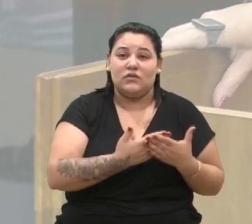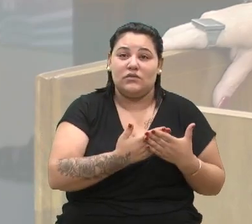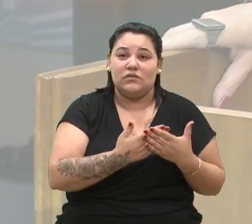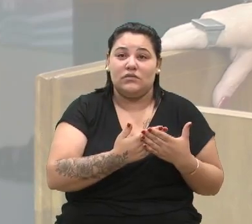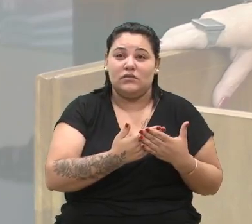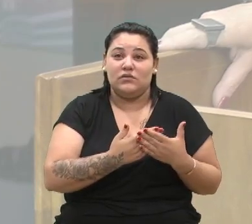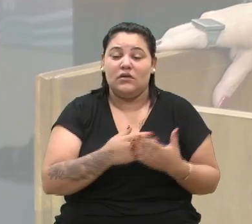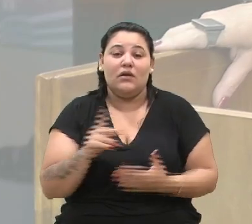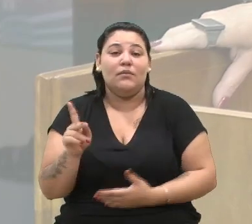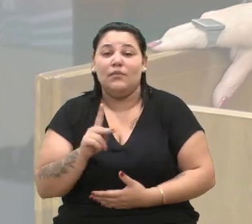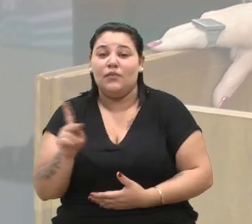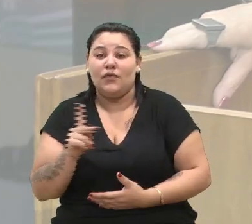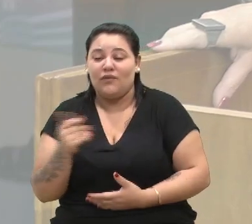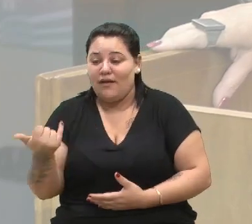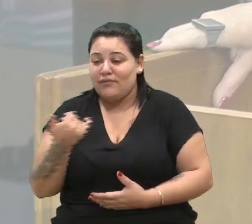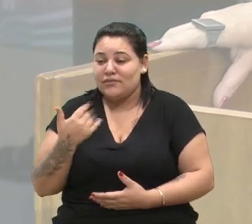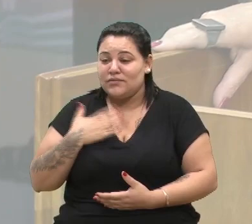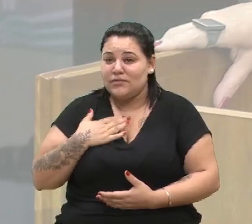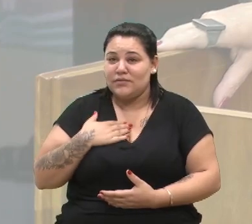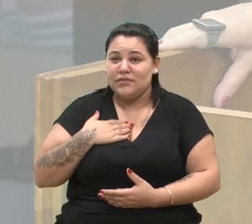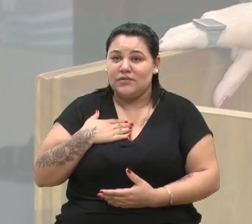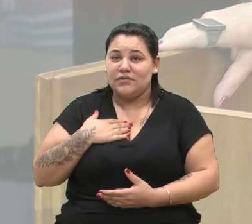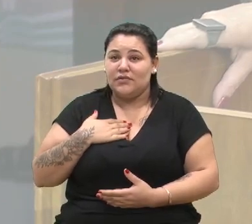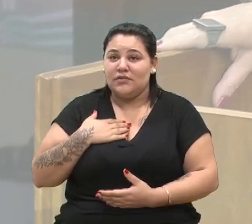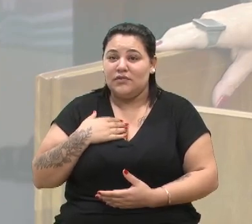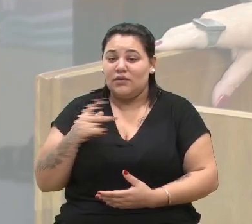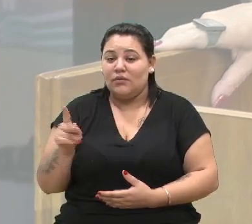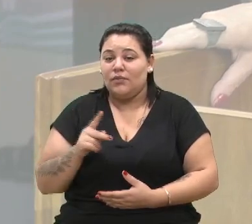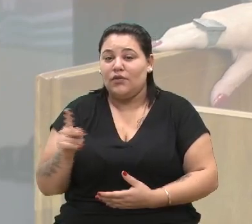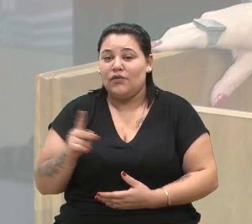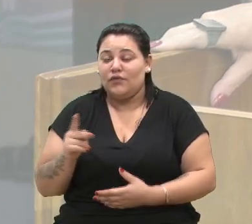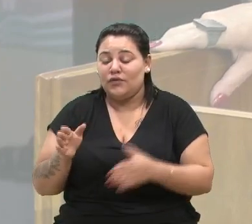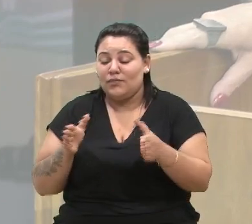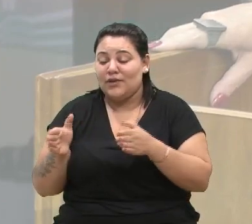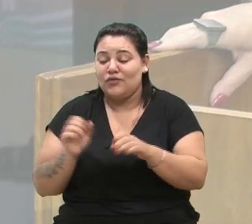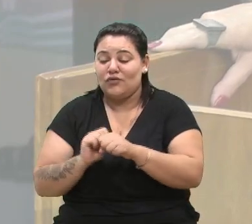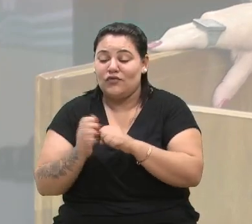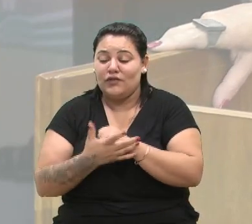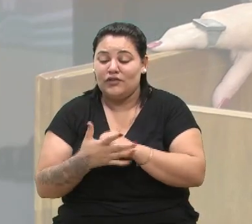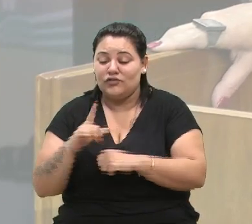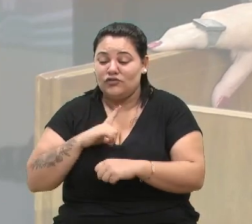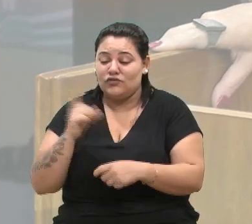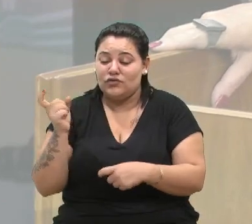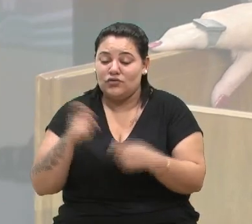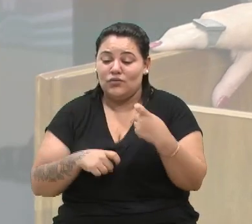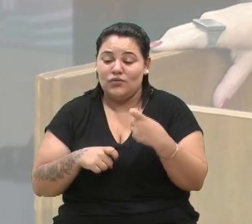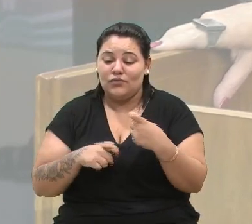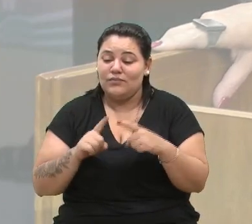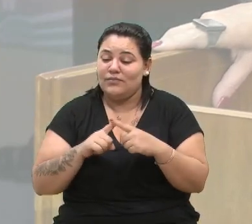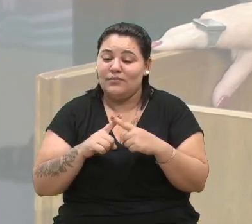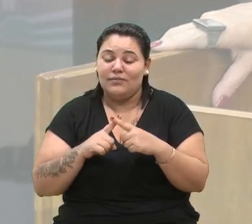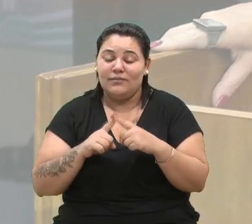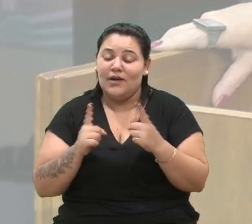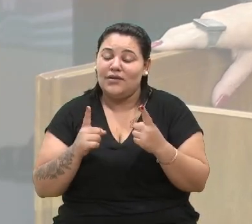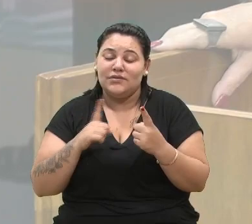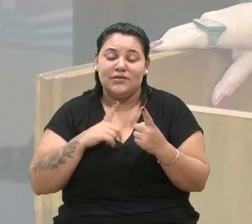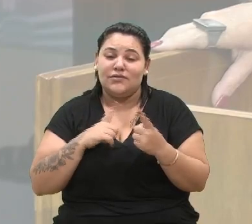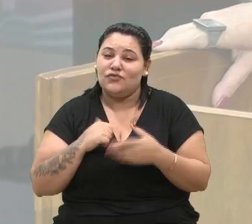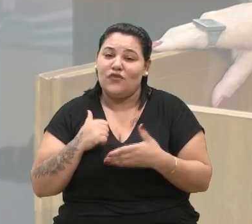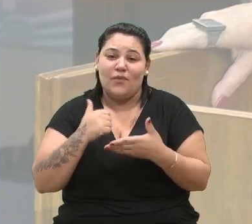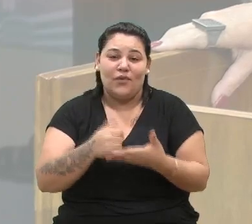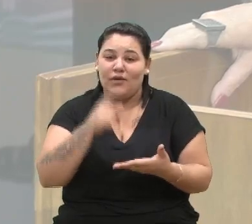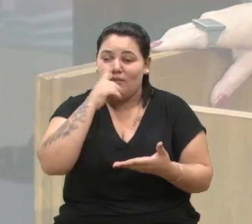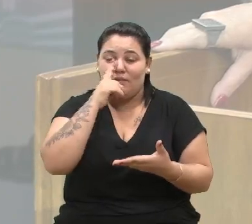fui abusada durante a pandemia, mas eu não tive apoio nem da minha mãe. Eu não consegui dizer para